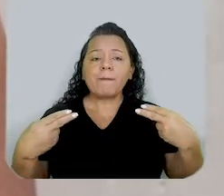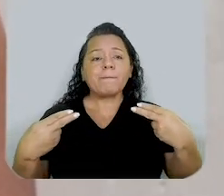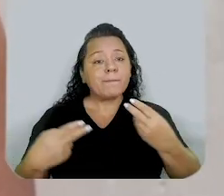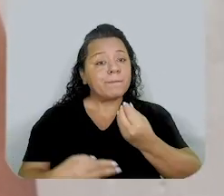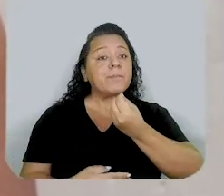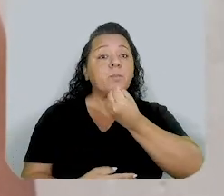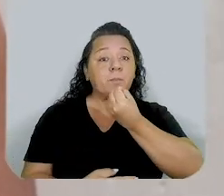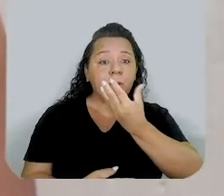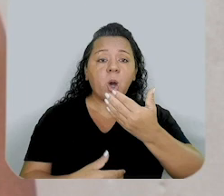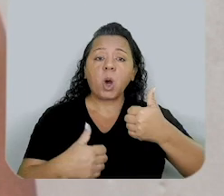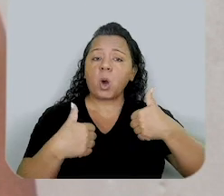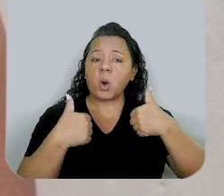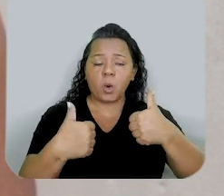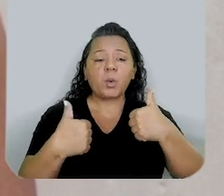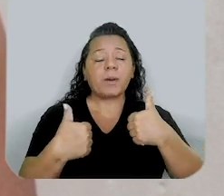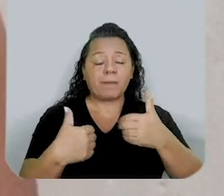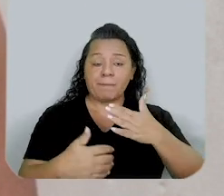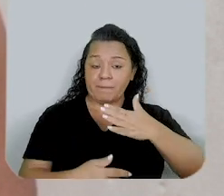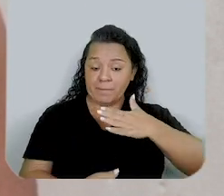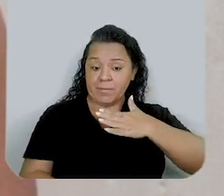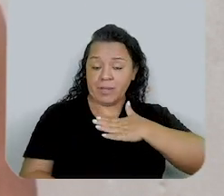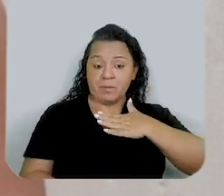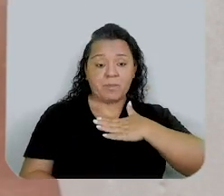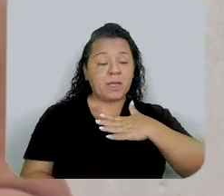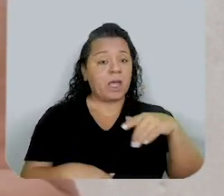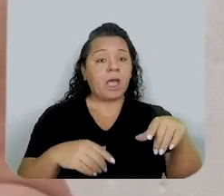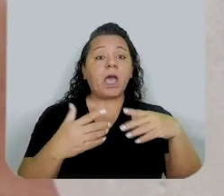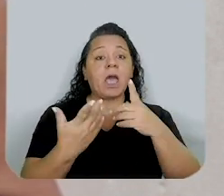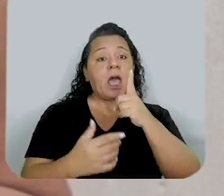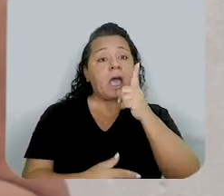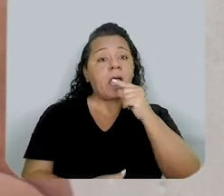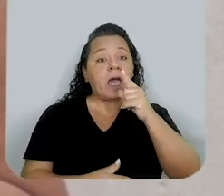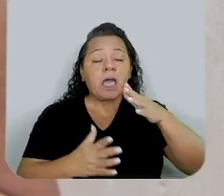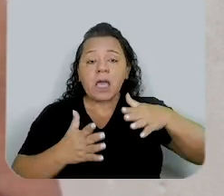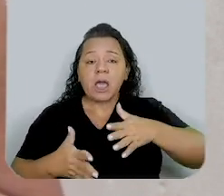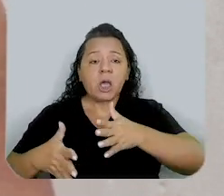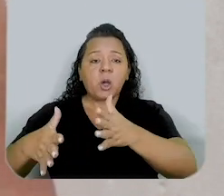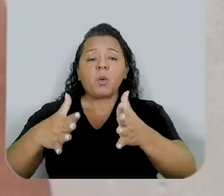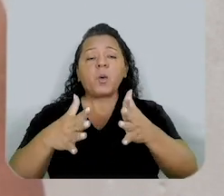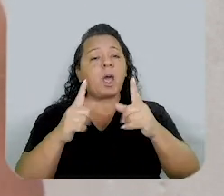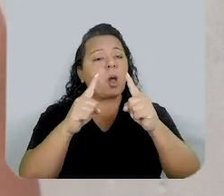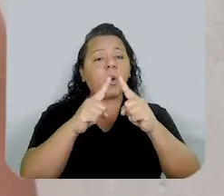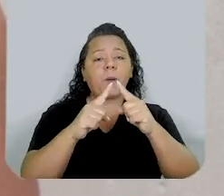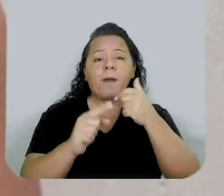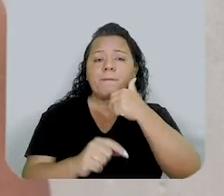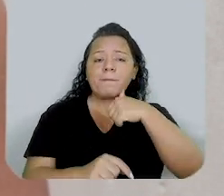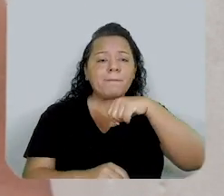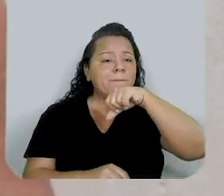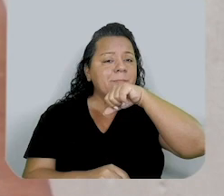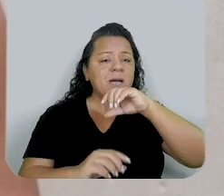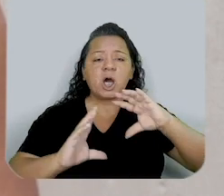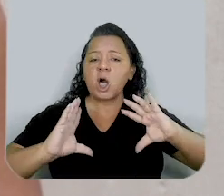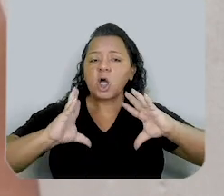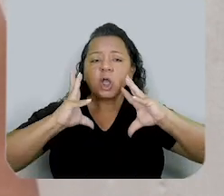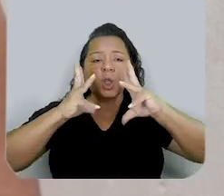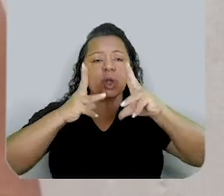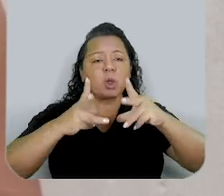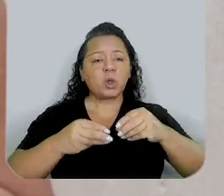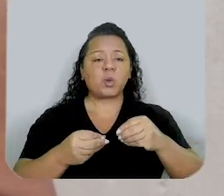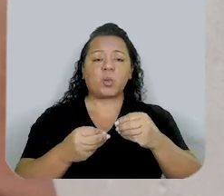para mim, eu tenho como mãe, como tudo de bom para a gente, porque não só a